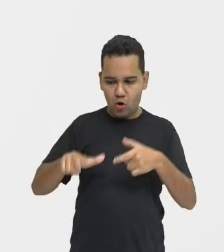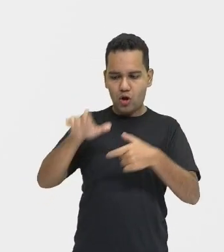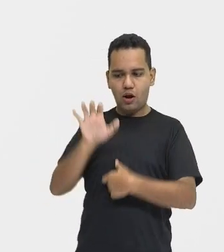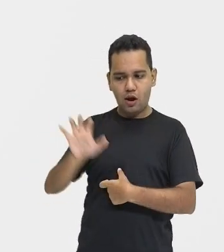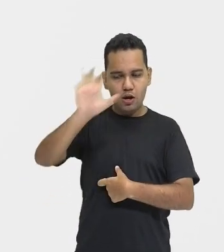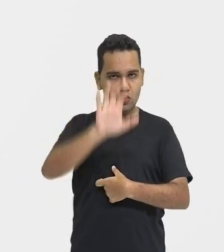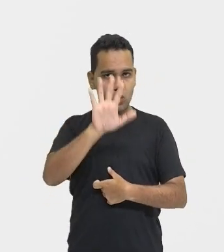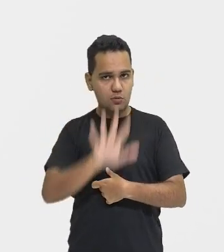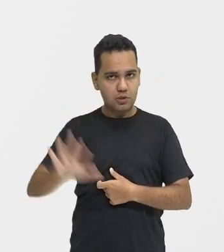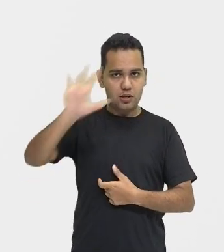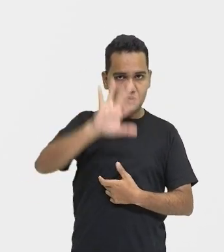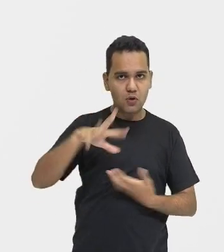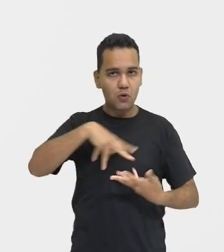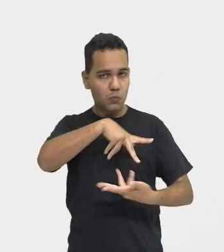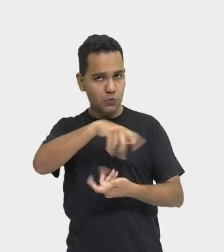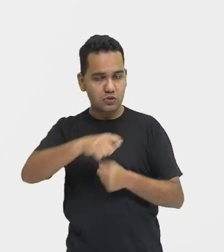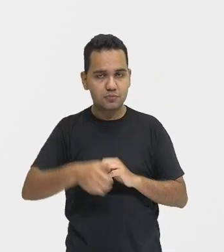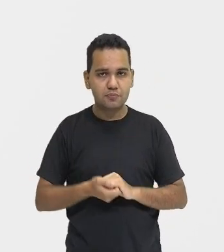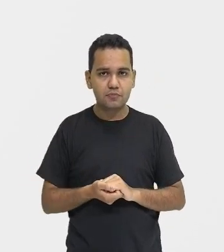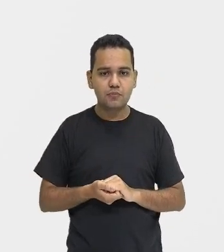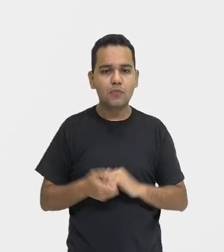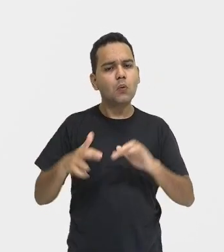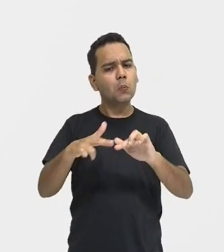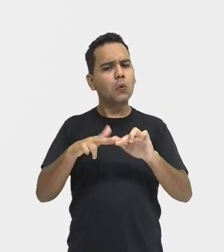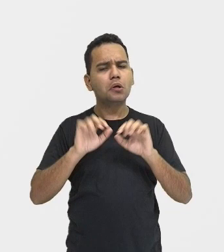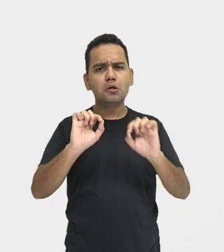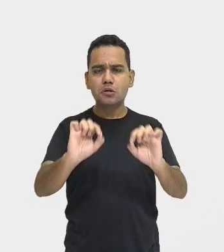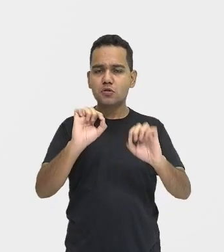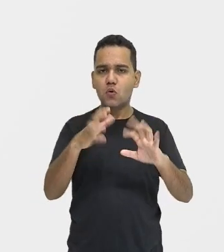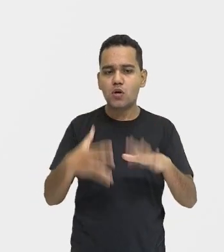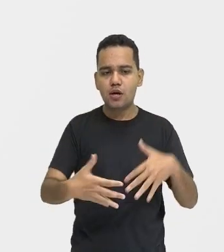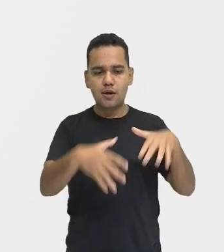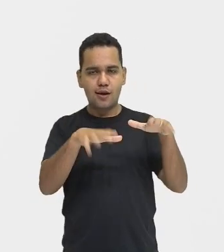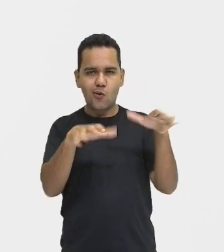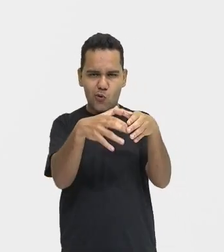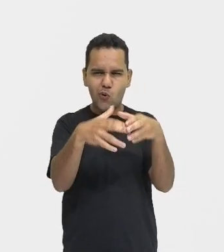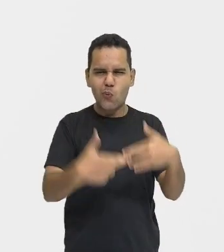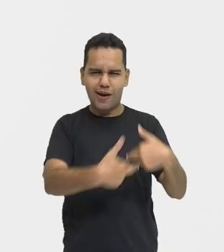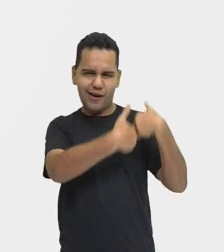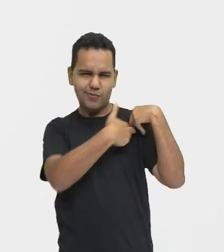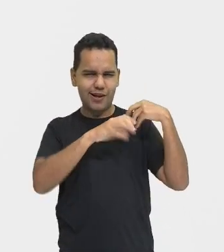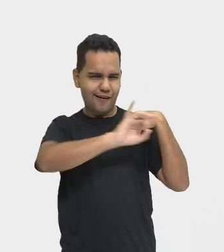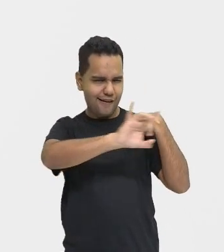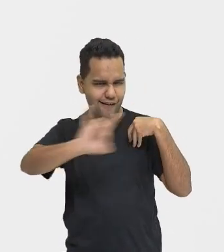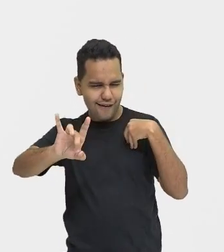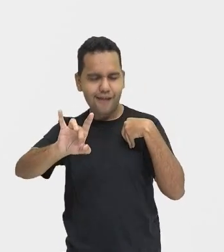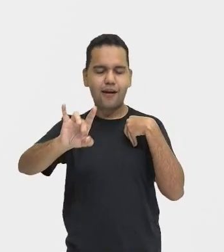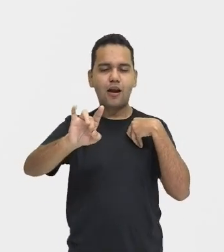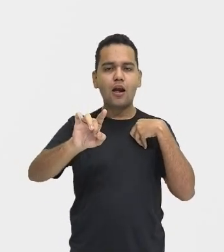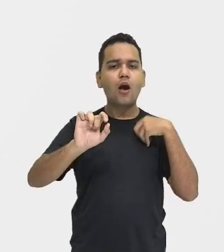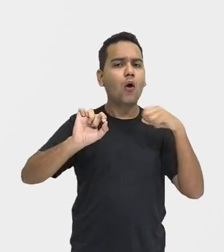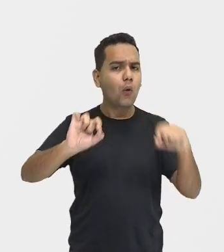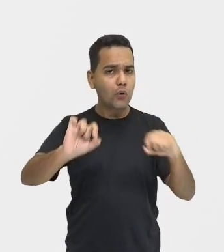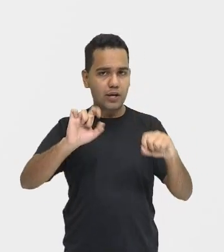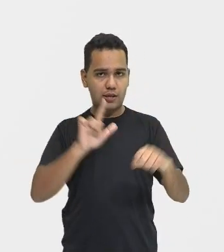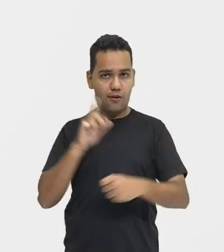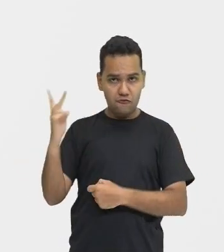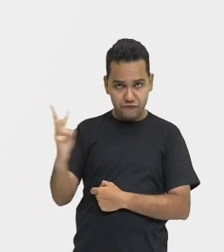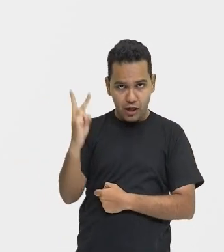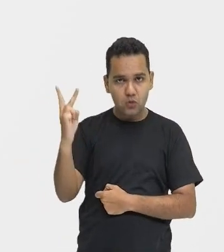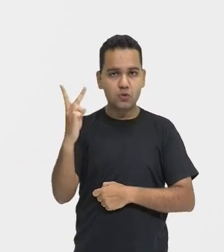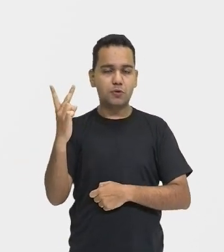regional, nacional e global, bem como o papel desempenhado pelos sujeitos e coletividades mediante os